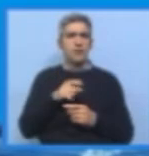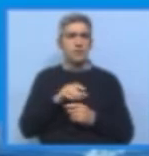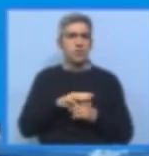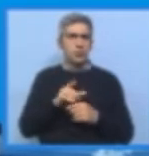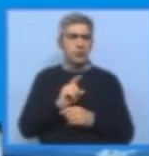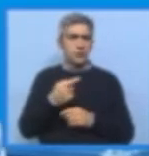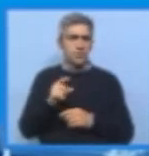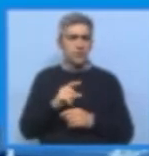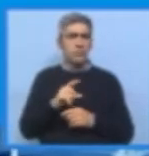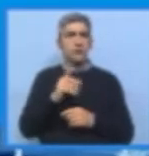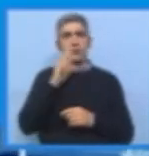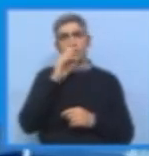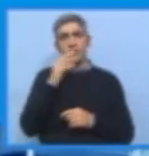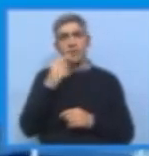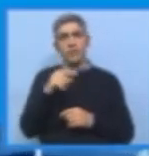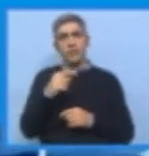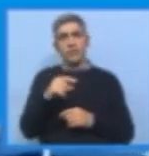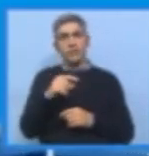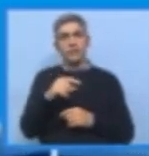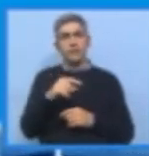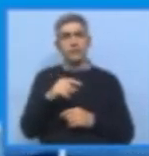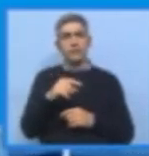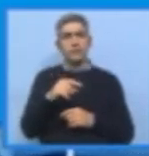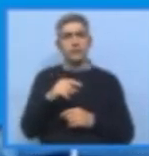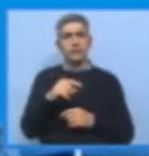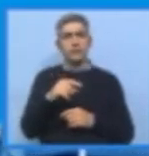portanto, se houver essa